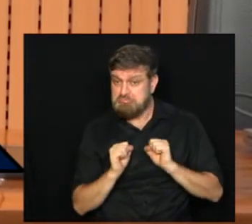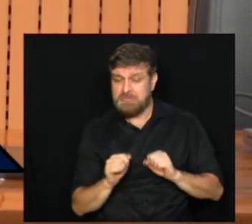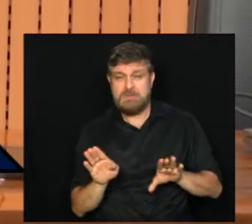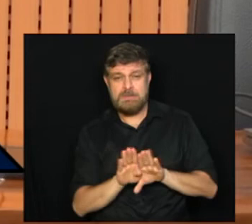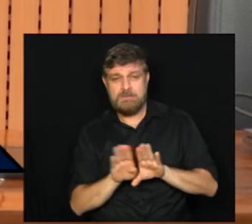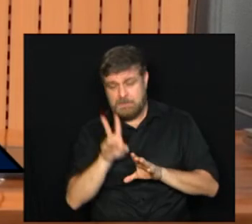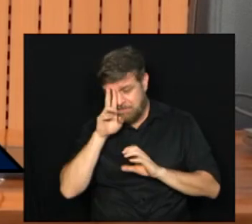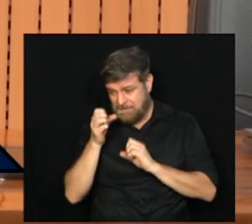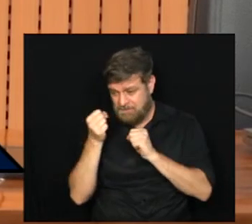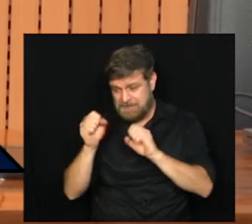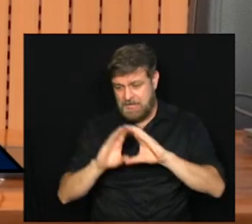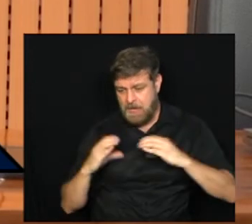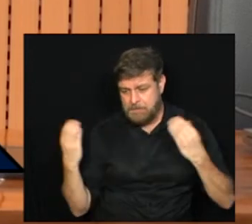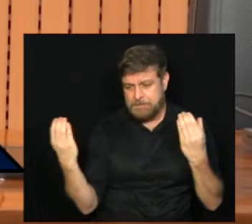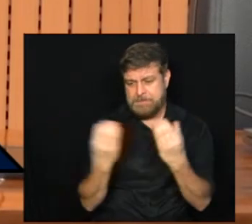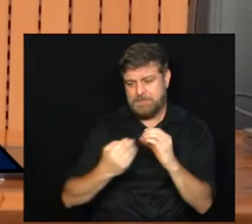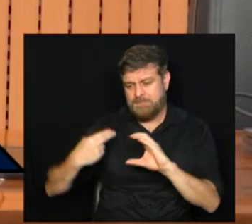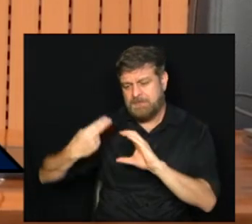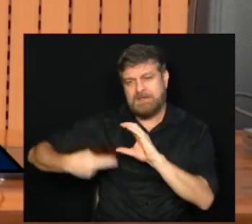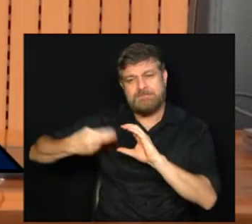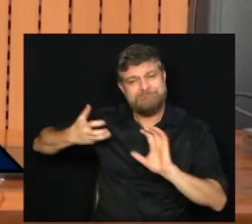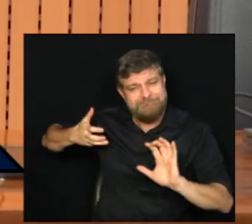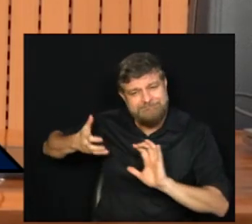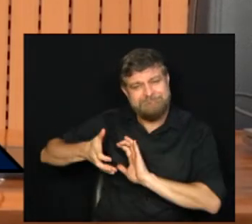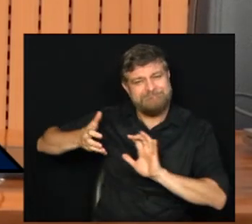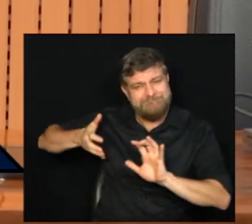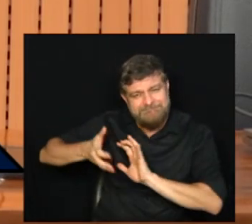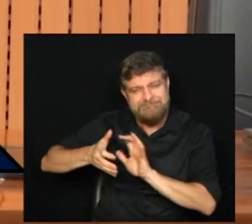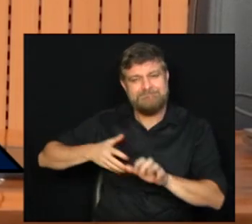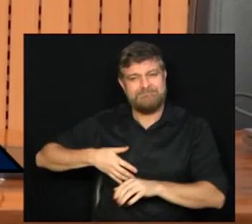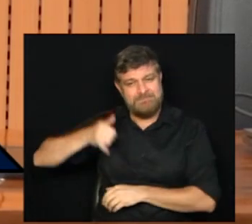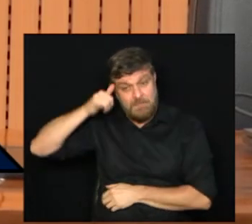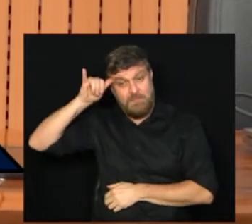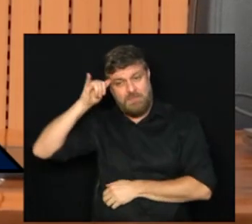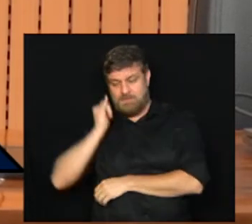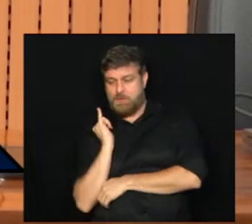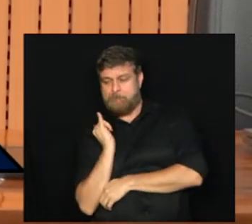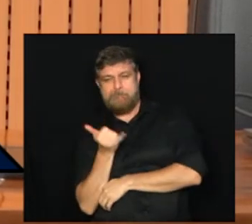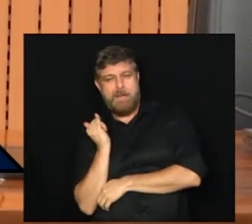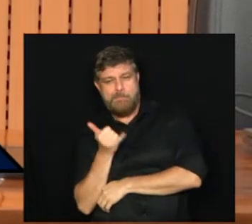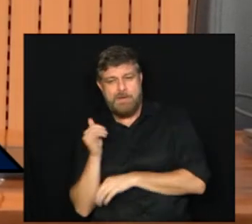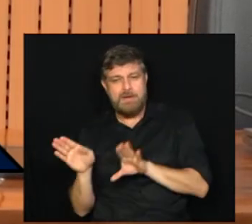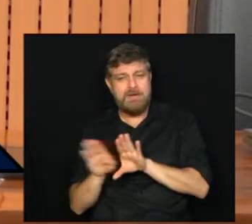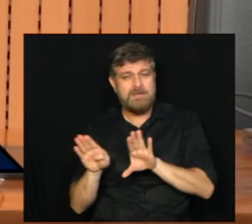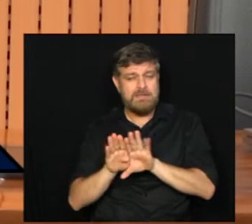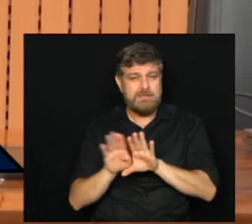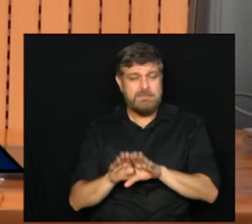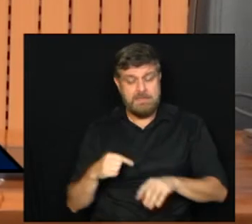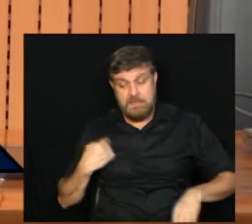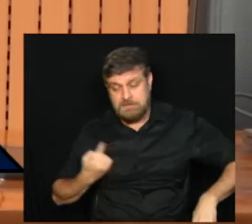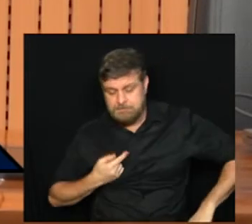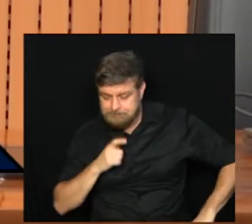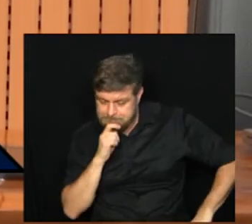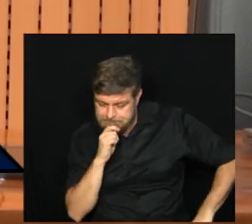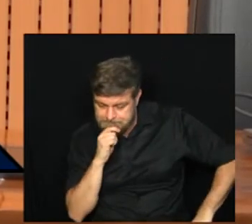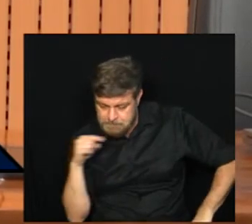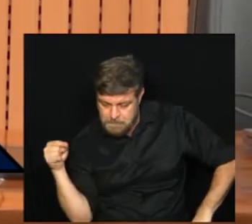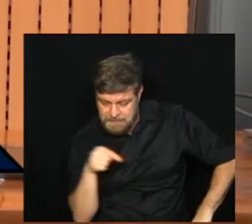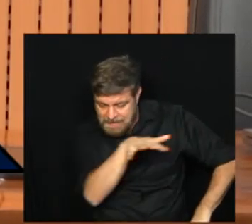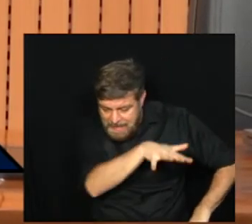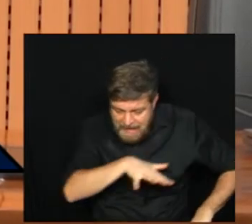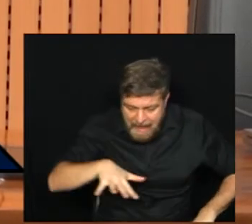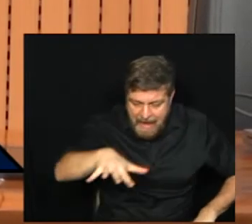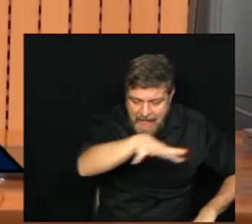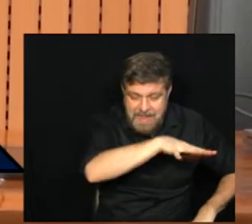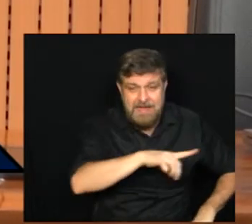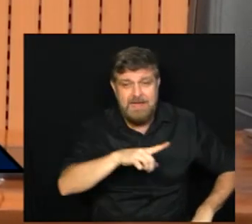Fortalecer também as cooperativas, como mencionou o vereador Paulo Búfalo, e quem sabe a gente pode ter ali naquela área um